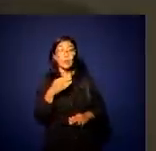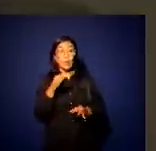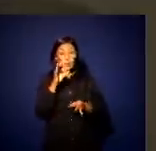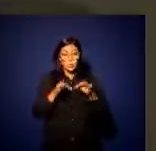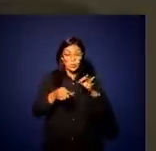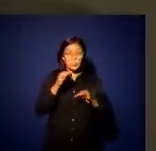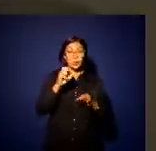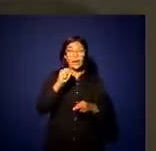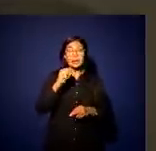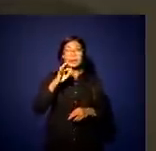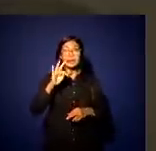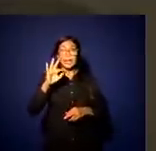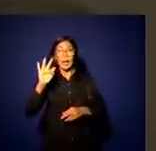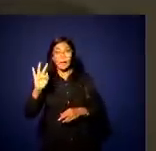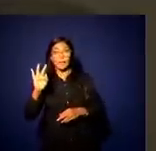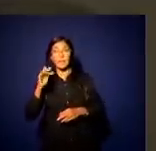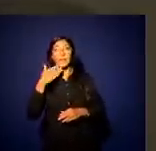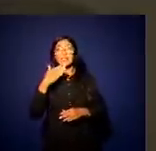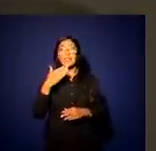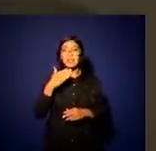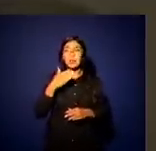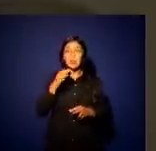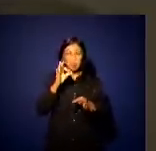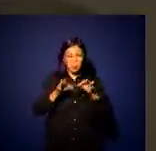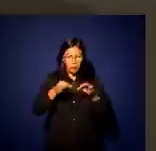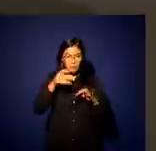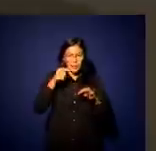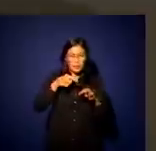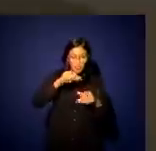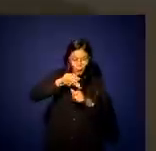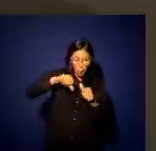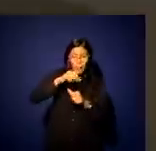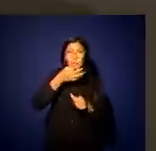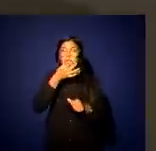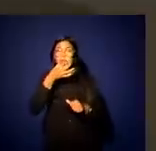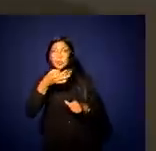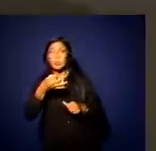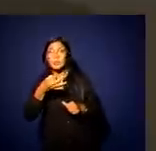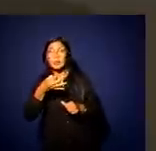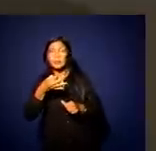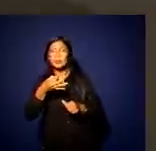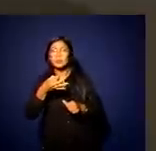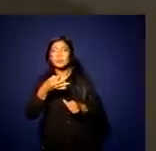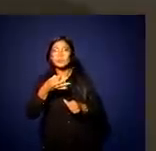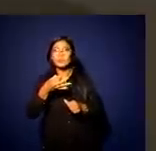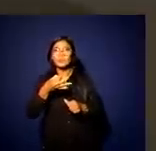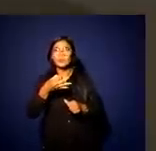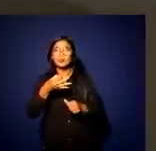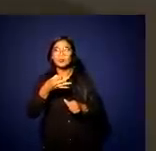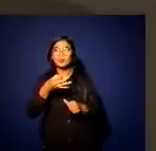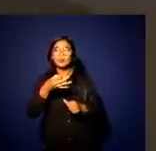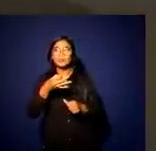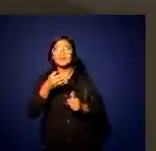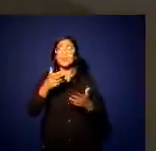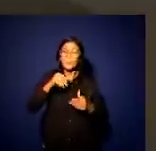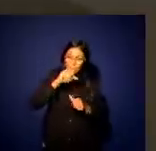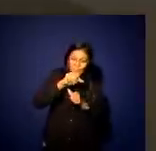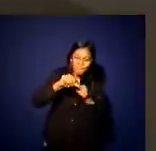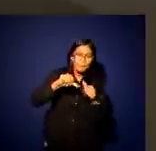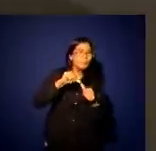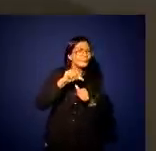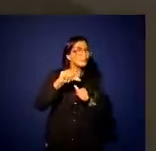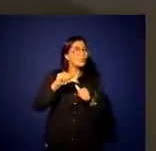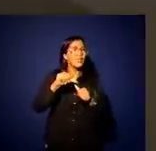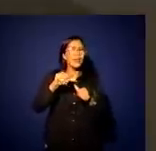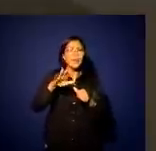STF da semana passada ele basicamente fala que uma mudança de opinião do STF ele ele pode mudar todo